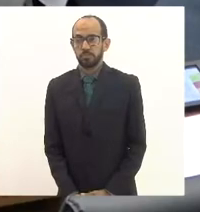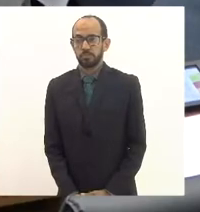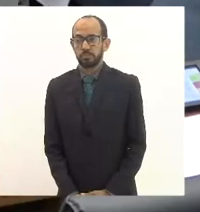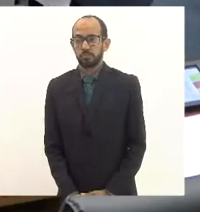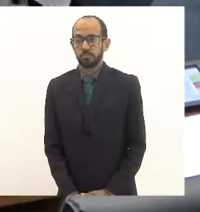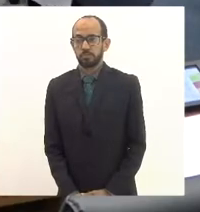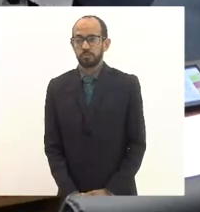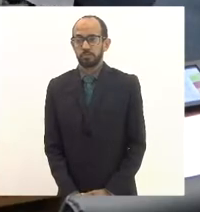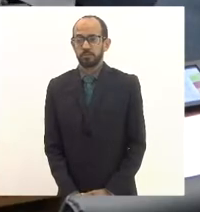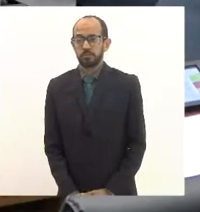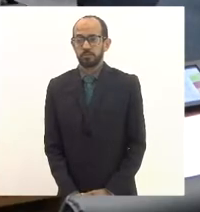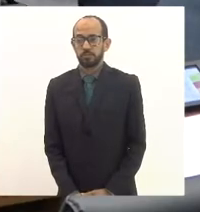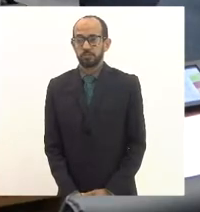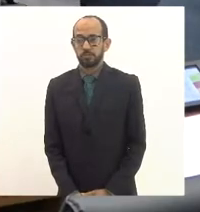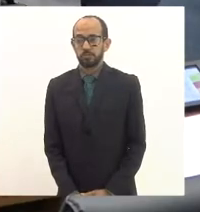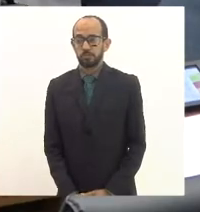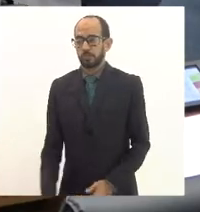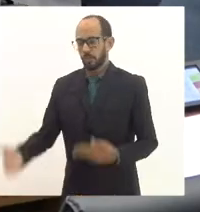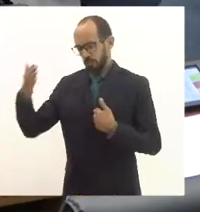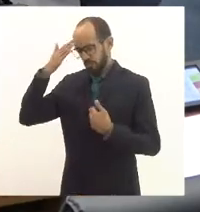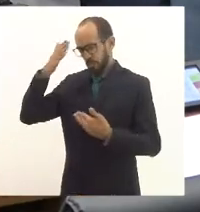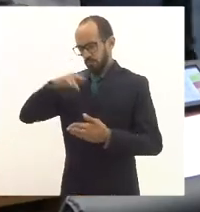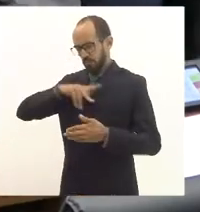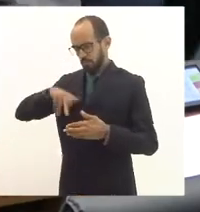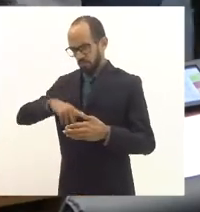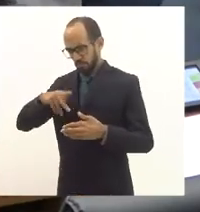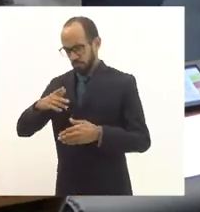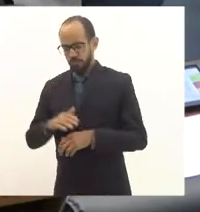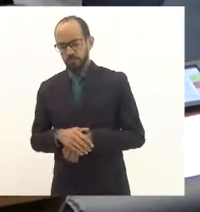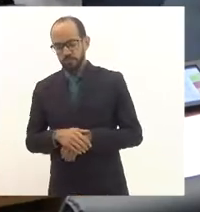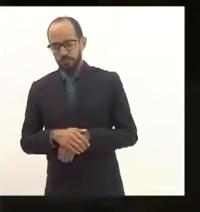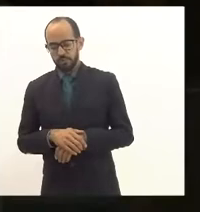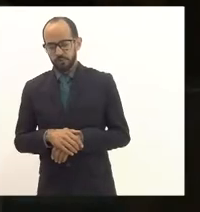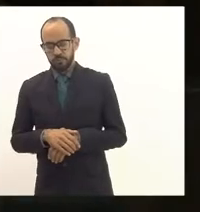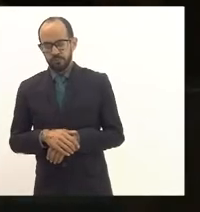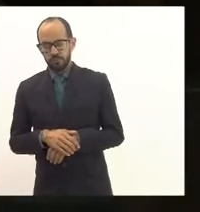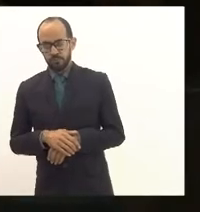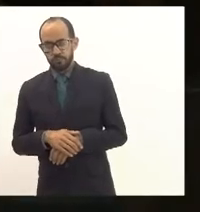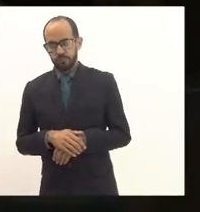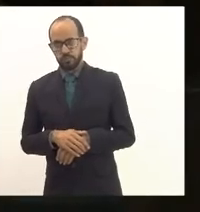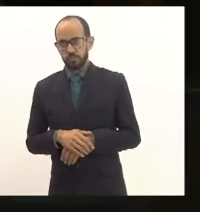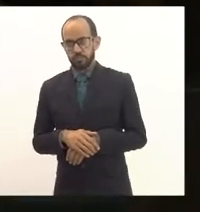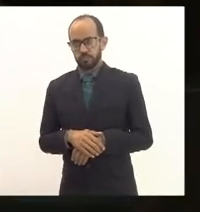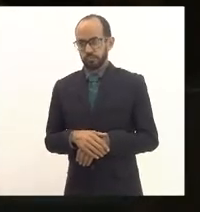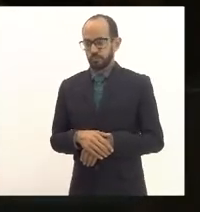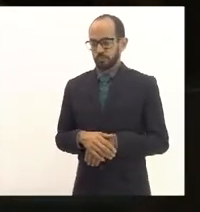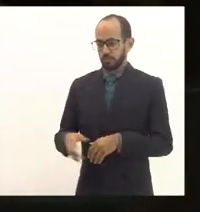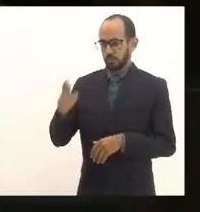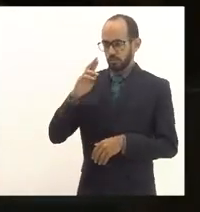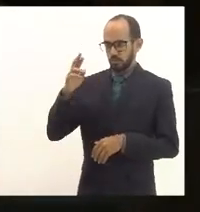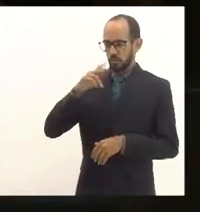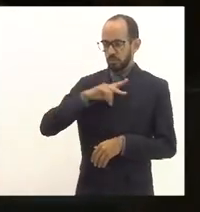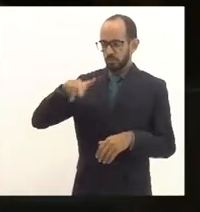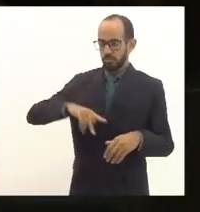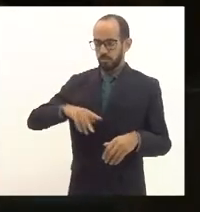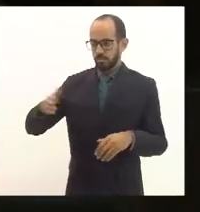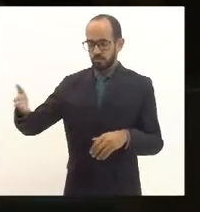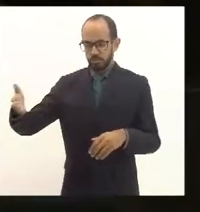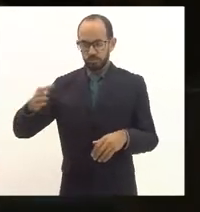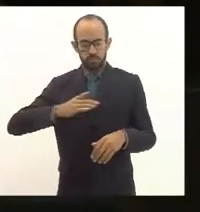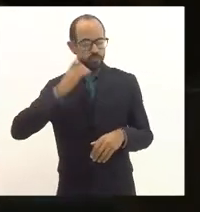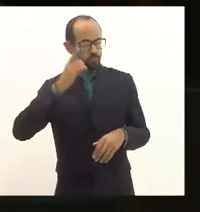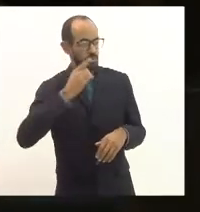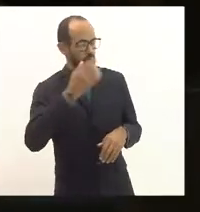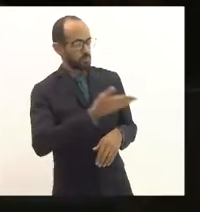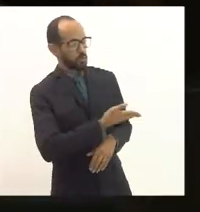Tá ligado, Luiz. Obrigado, senhor presidente, senhoras e senhores